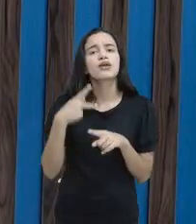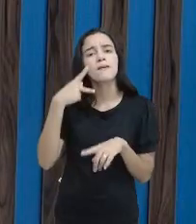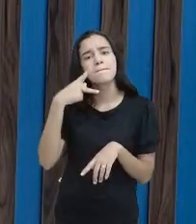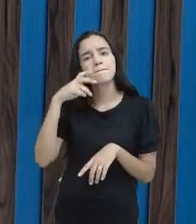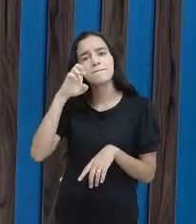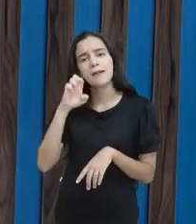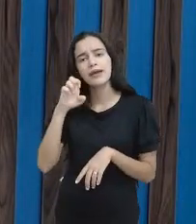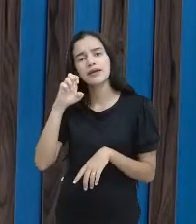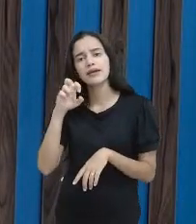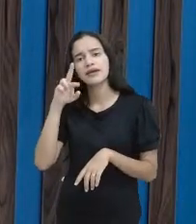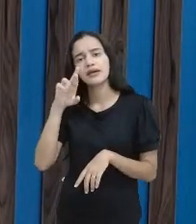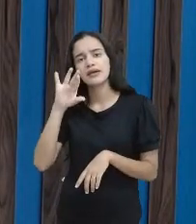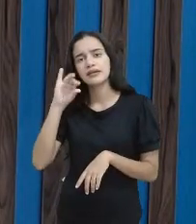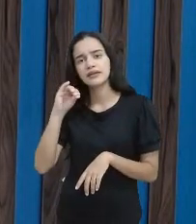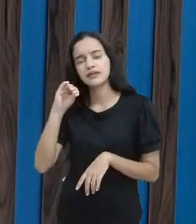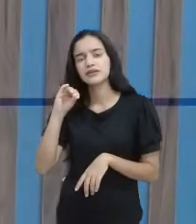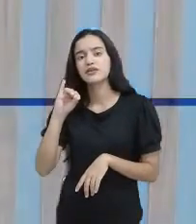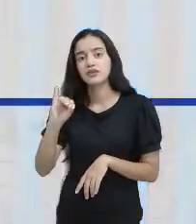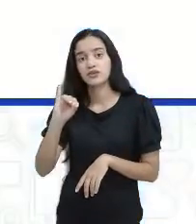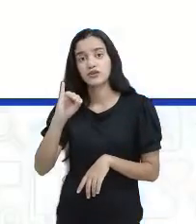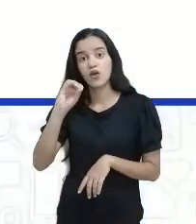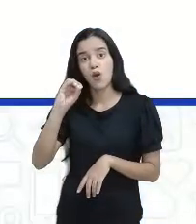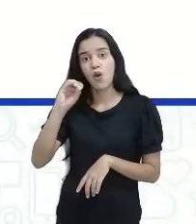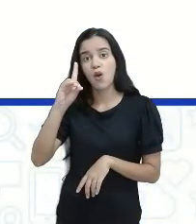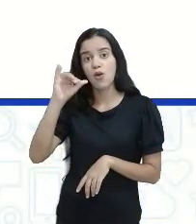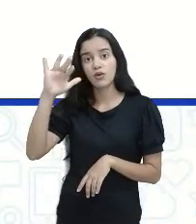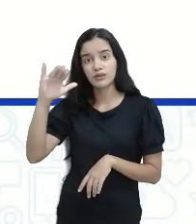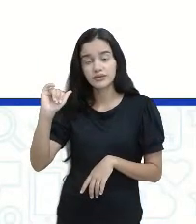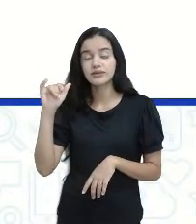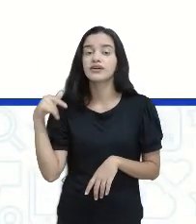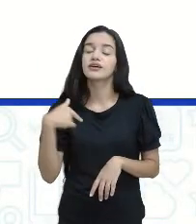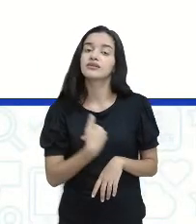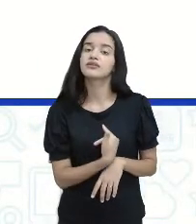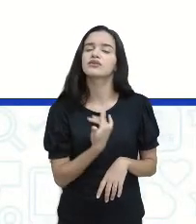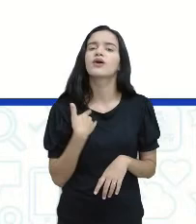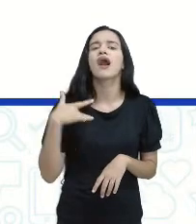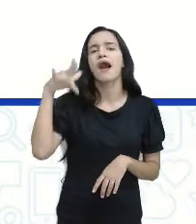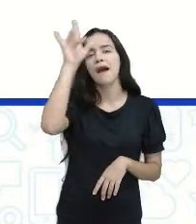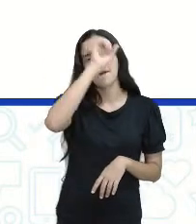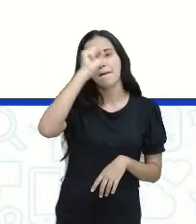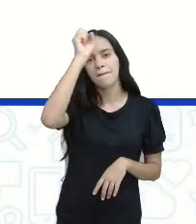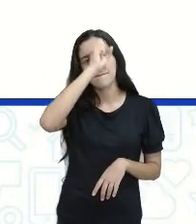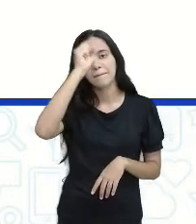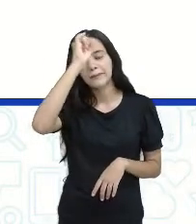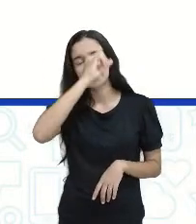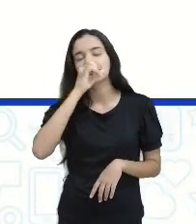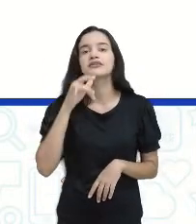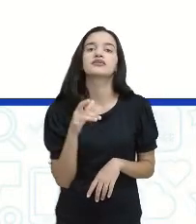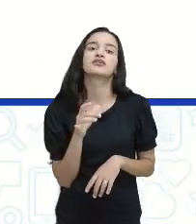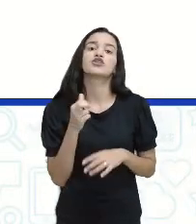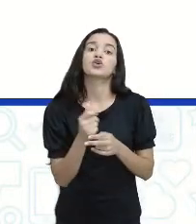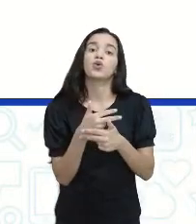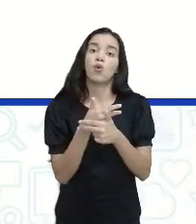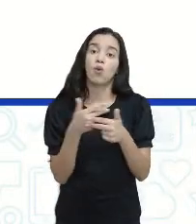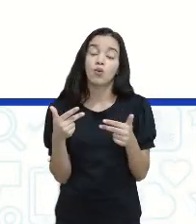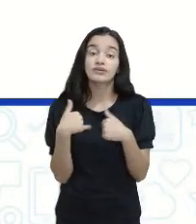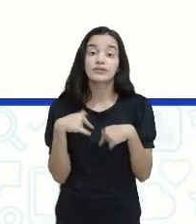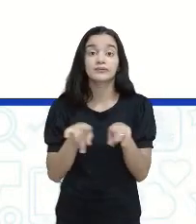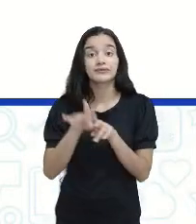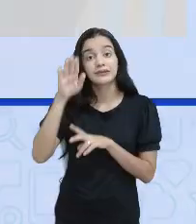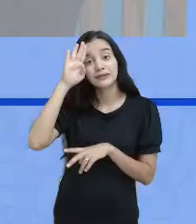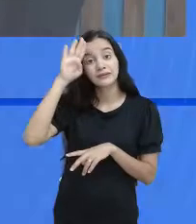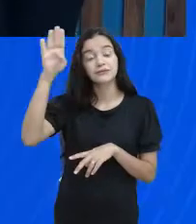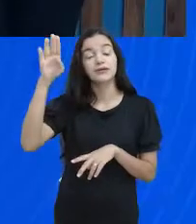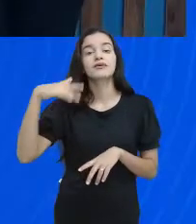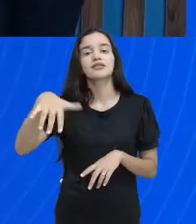né, prof? Pois é. Olha só, gente, para que a gente aprenda determinadas coisas, né? Principalmente nessa área